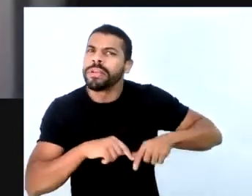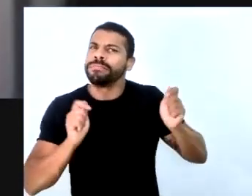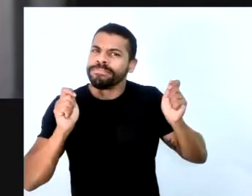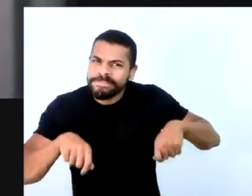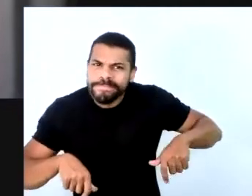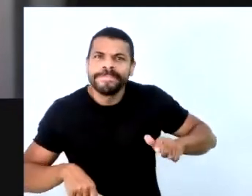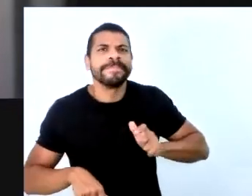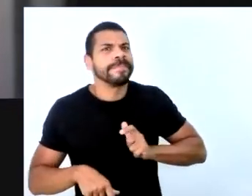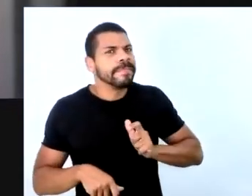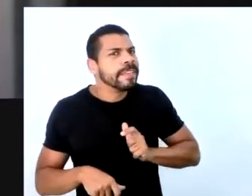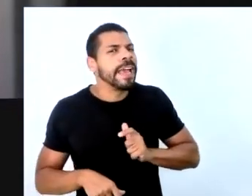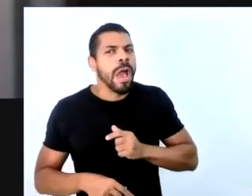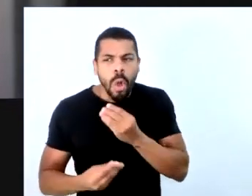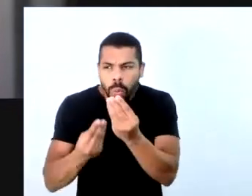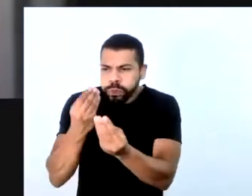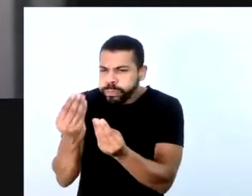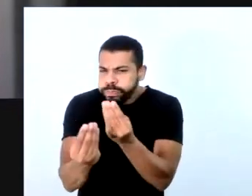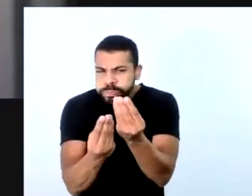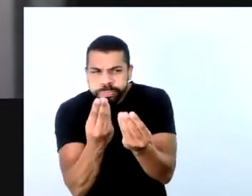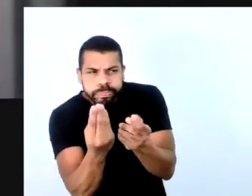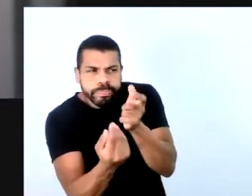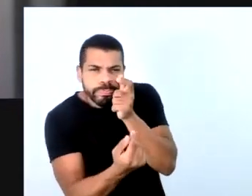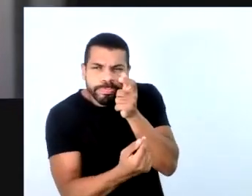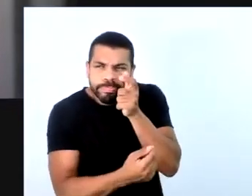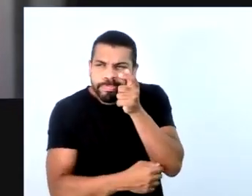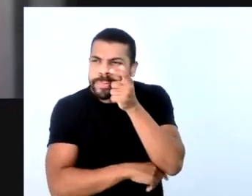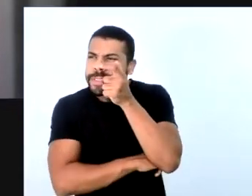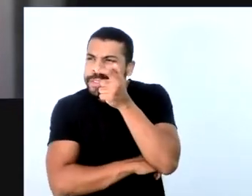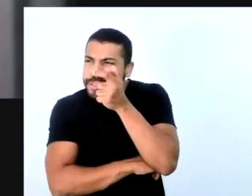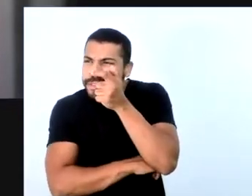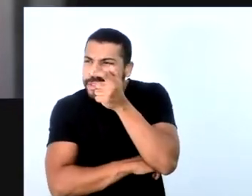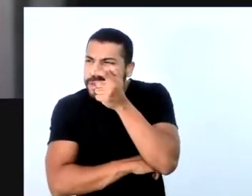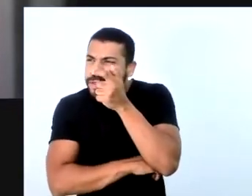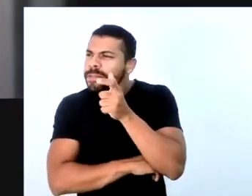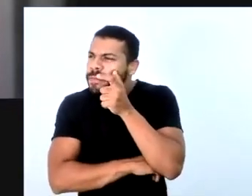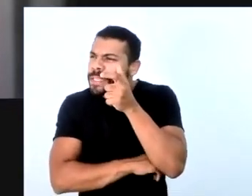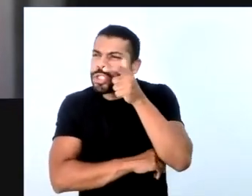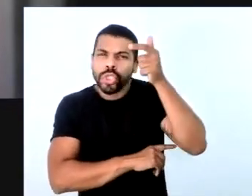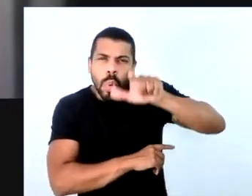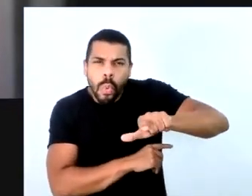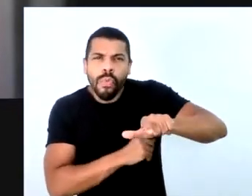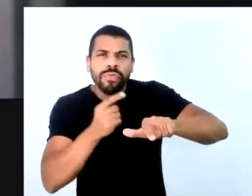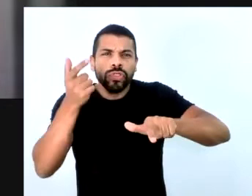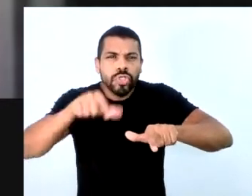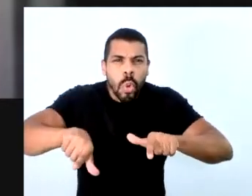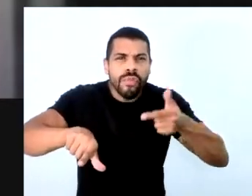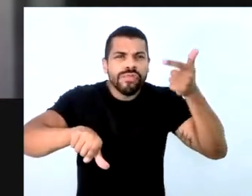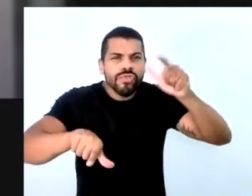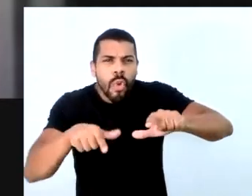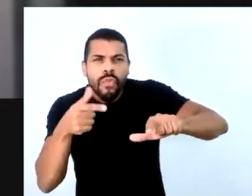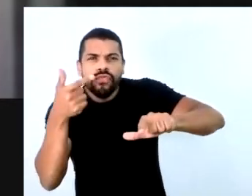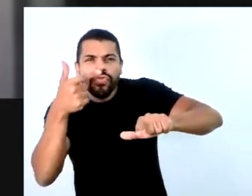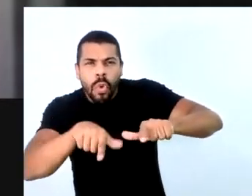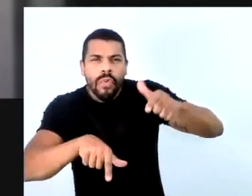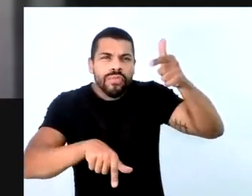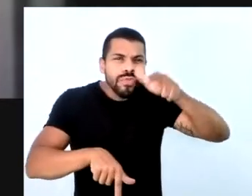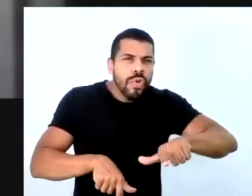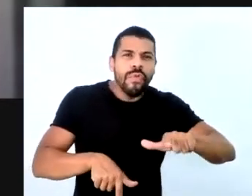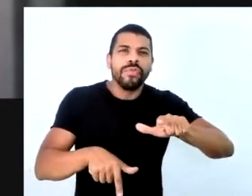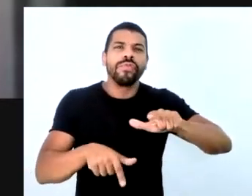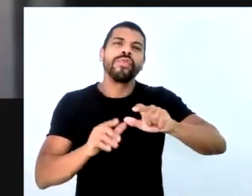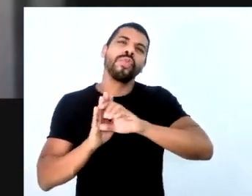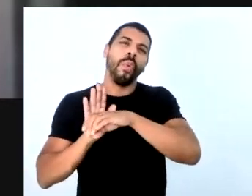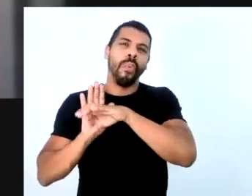apaixonante, de carpintaria mesmo, sabe? De artesania no sentido de você poder olhar aquela série mais de